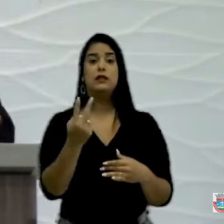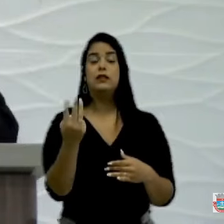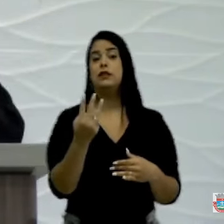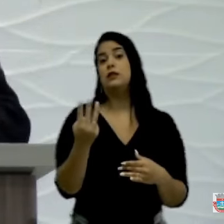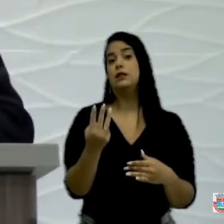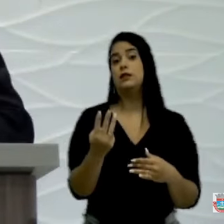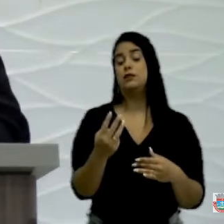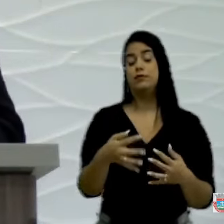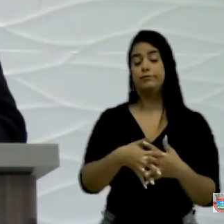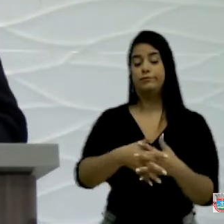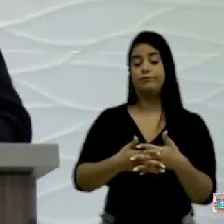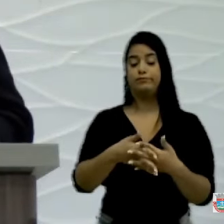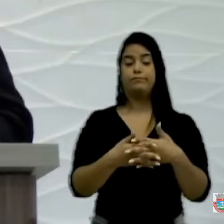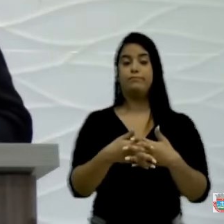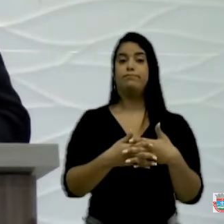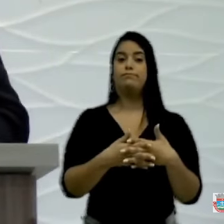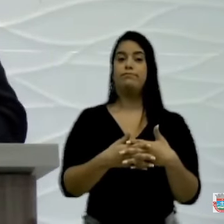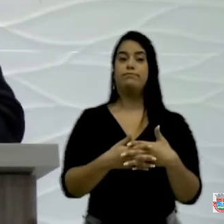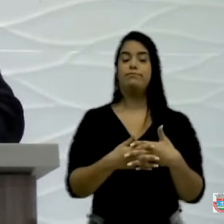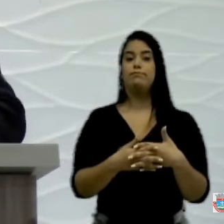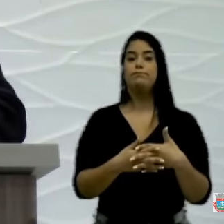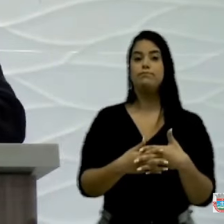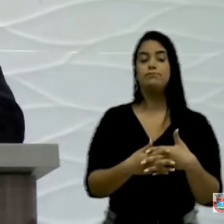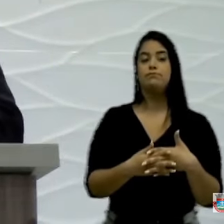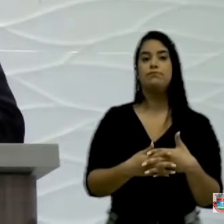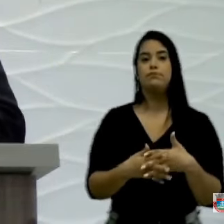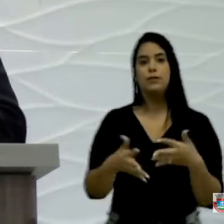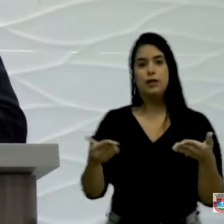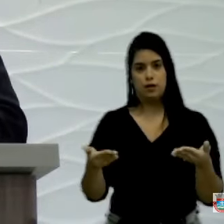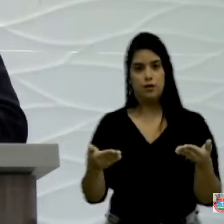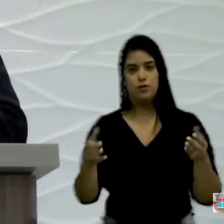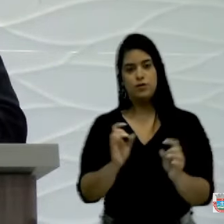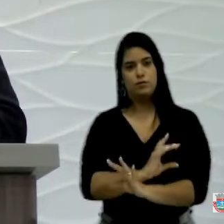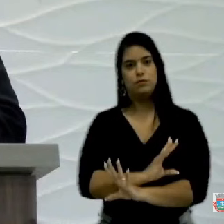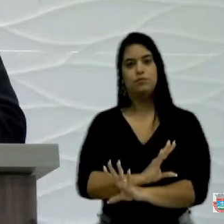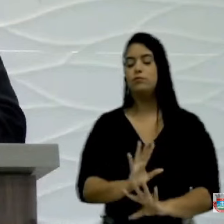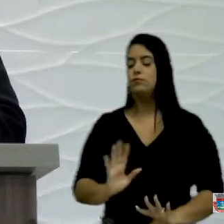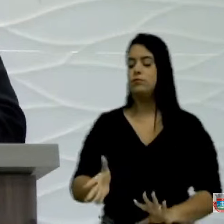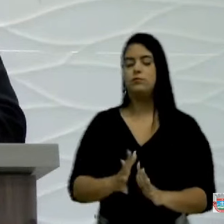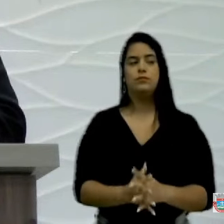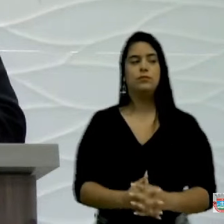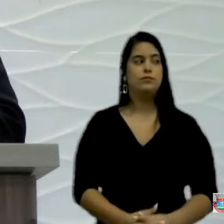litros, e hoje vai para tirar o resto.